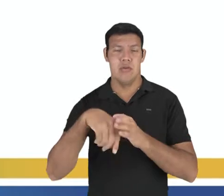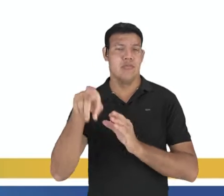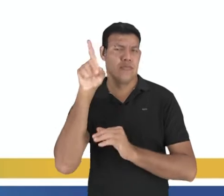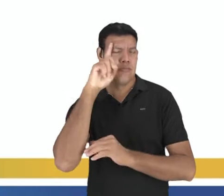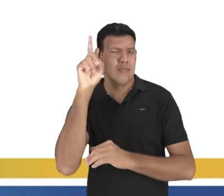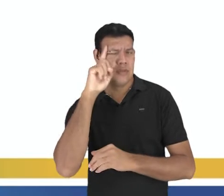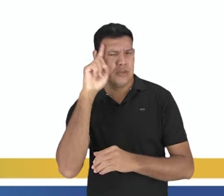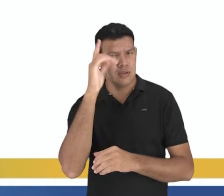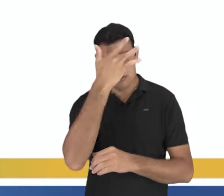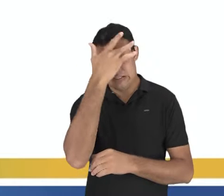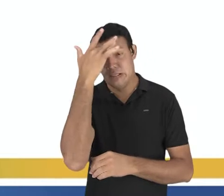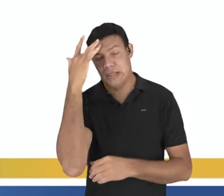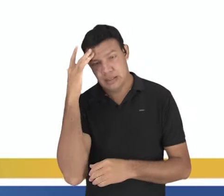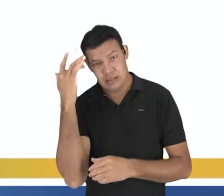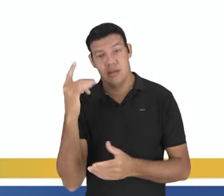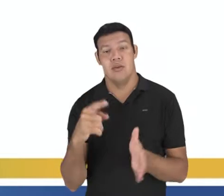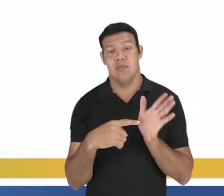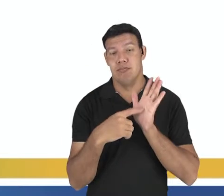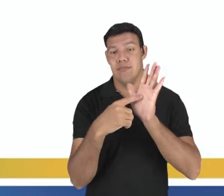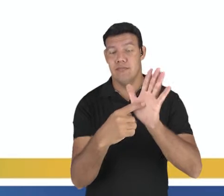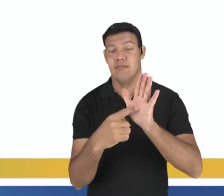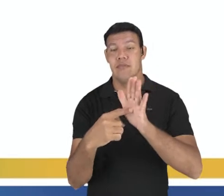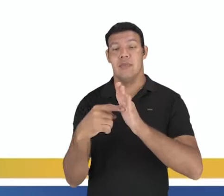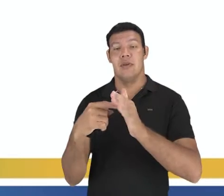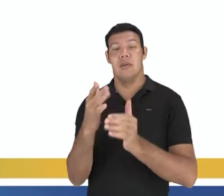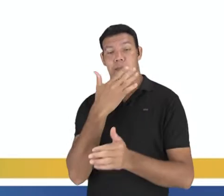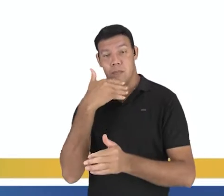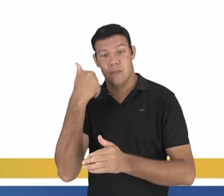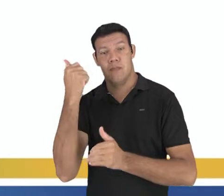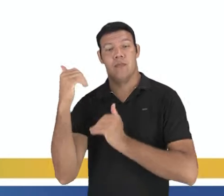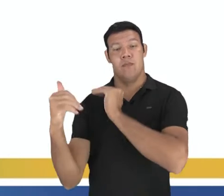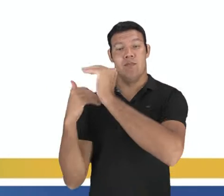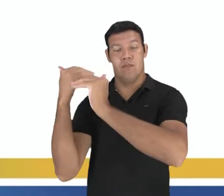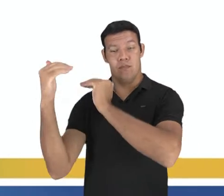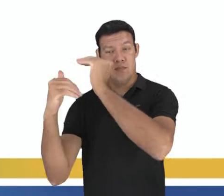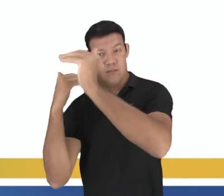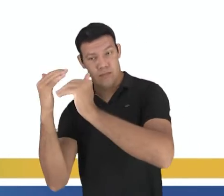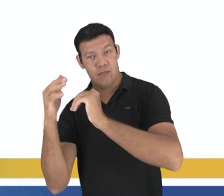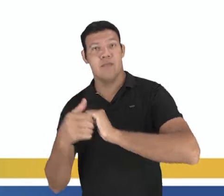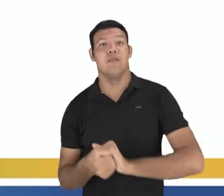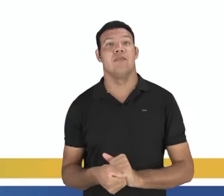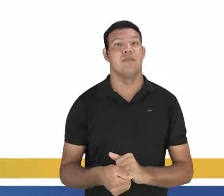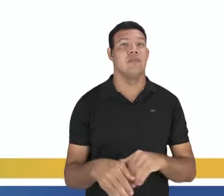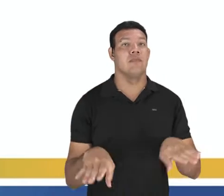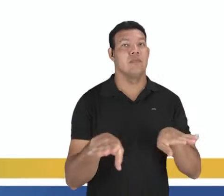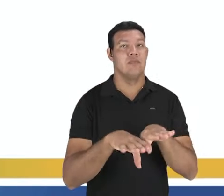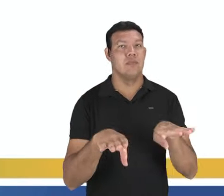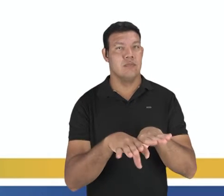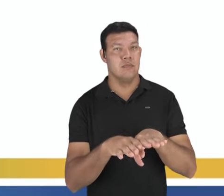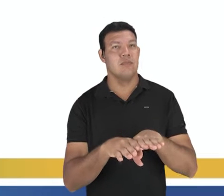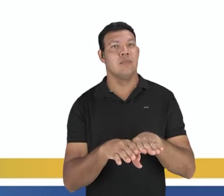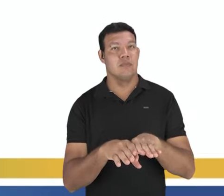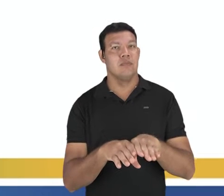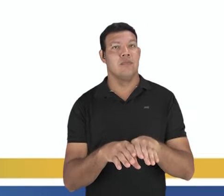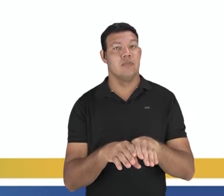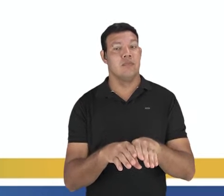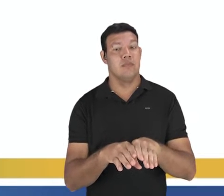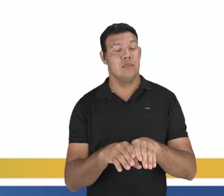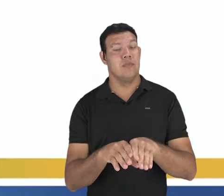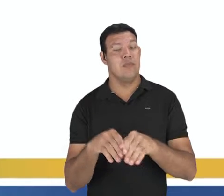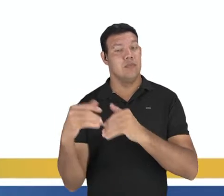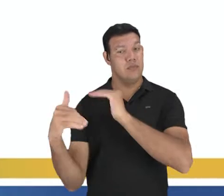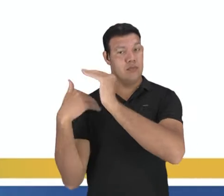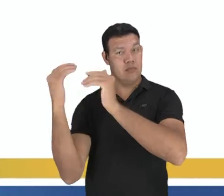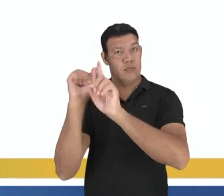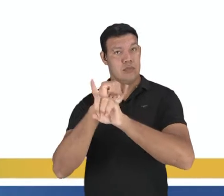trazendo melhorias, avanços científicos e sociais. Mas nem sempre a informação é transmitida com